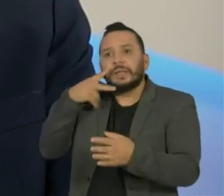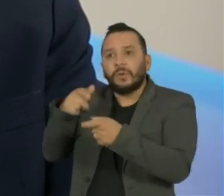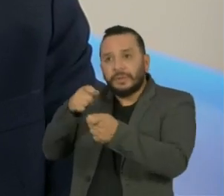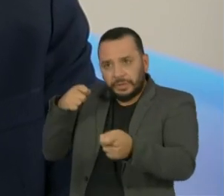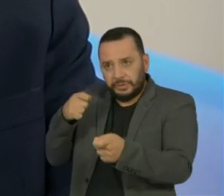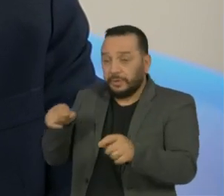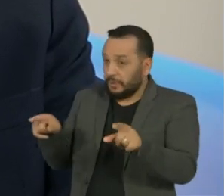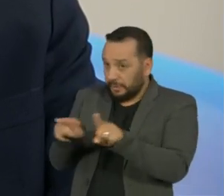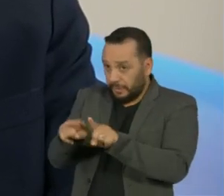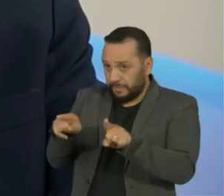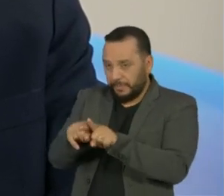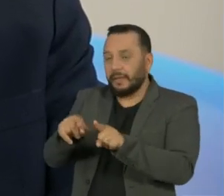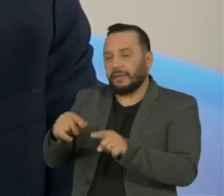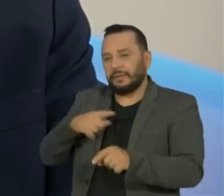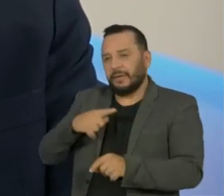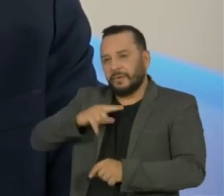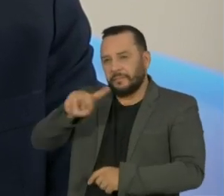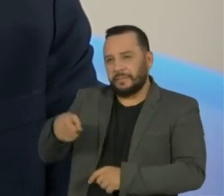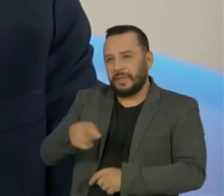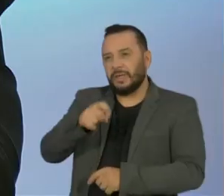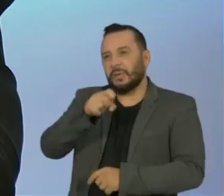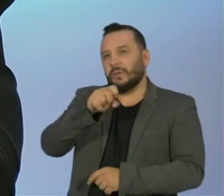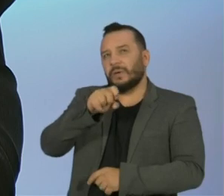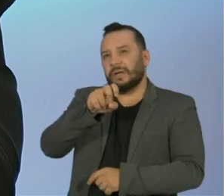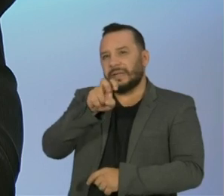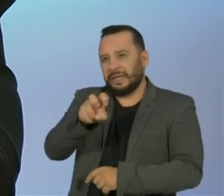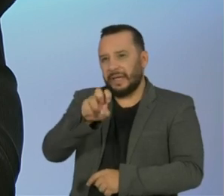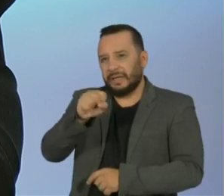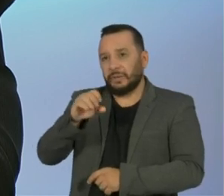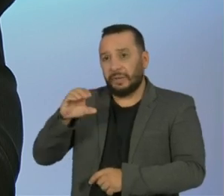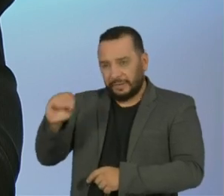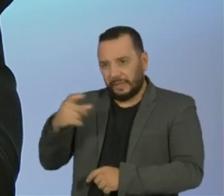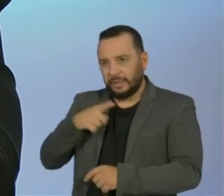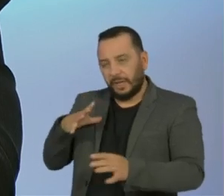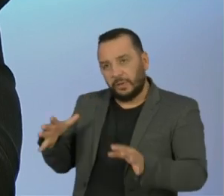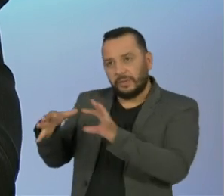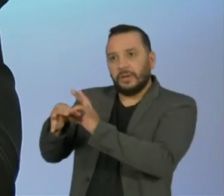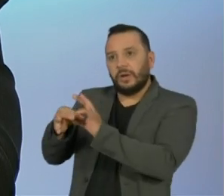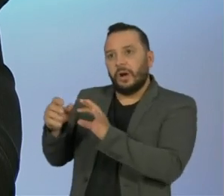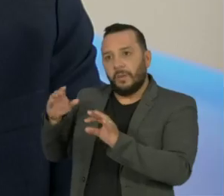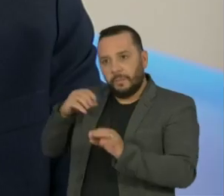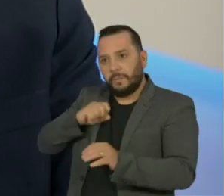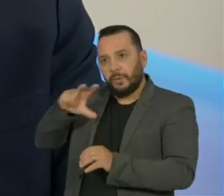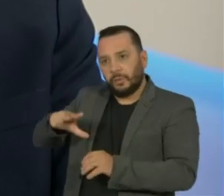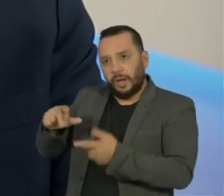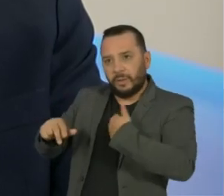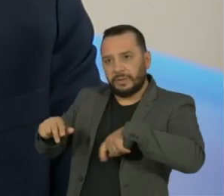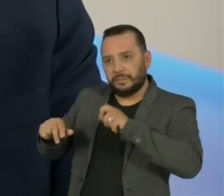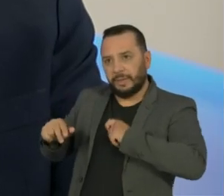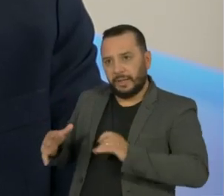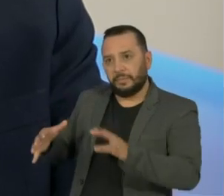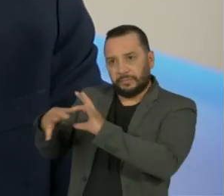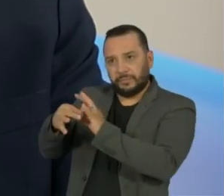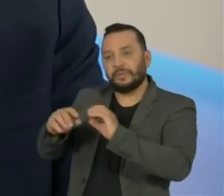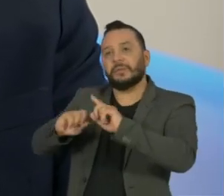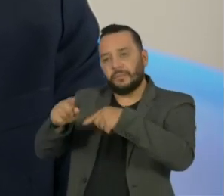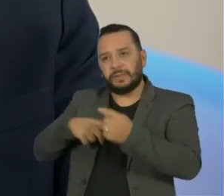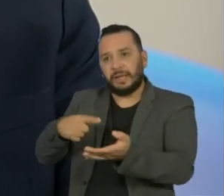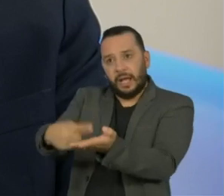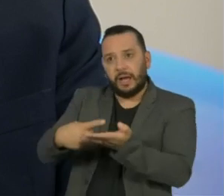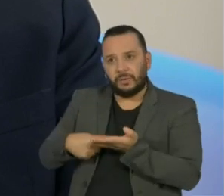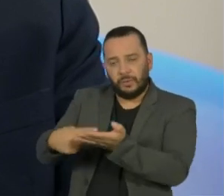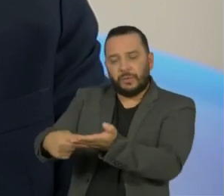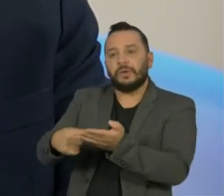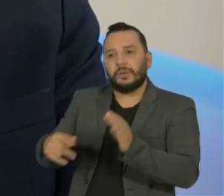veio a reunificação em 1580 uni em portugal e espanha quando ver a reunificação em 1640 com o tratado de madrid